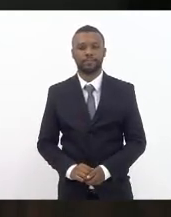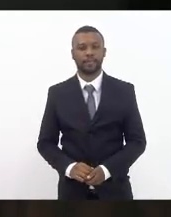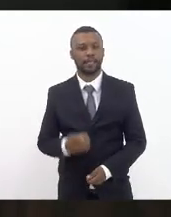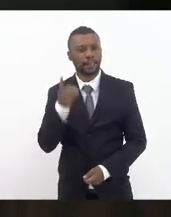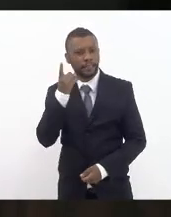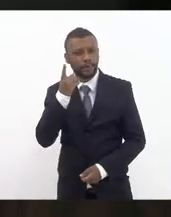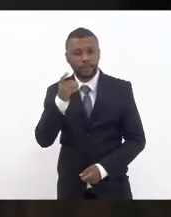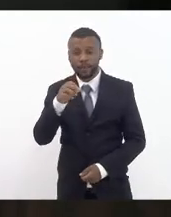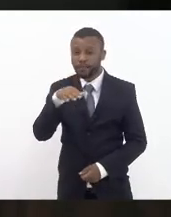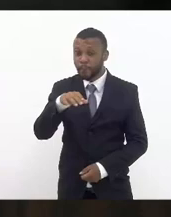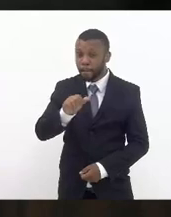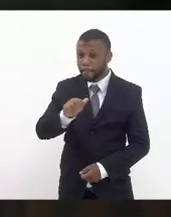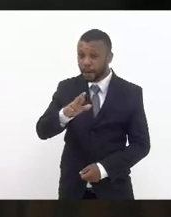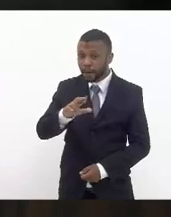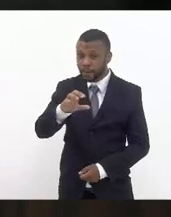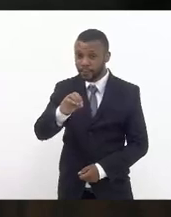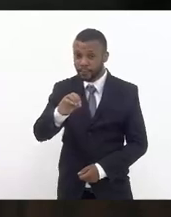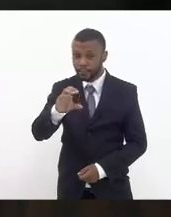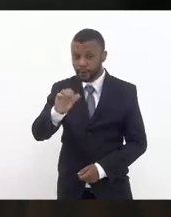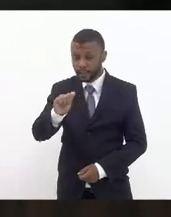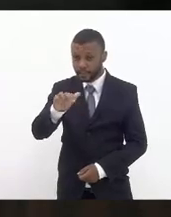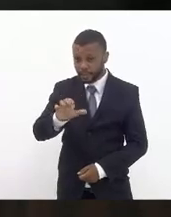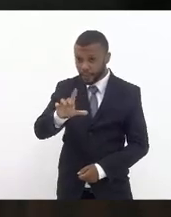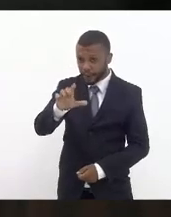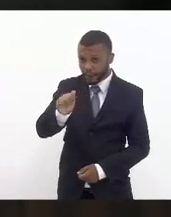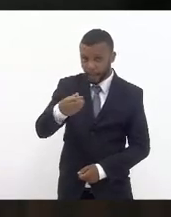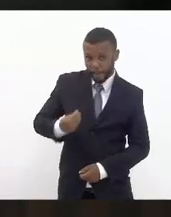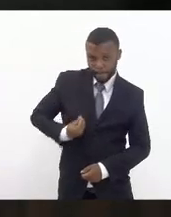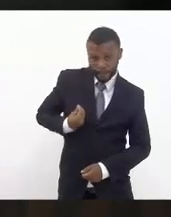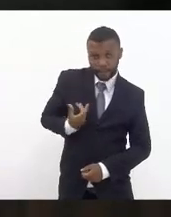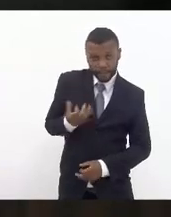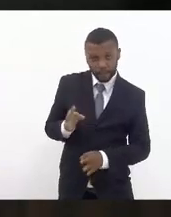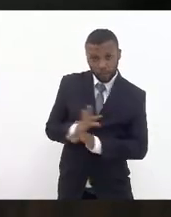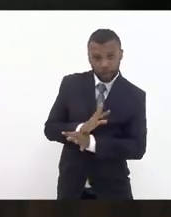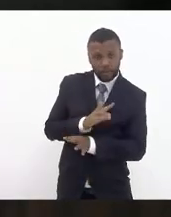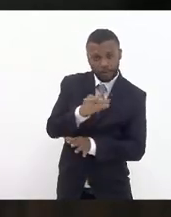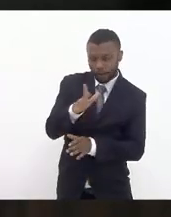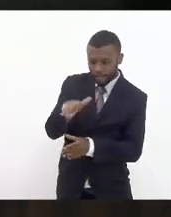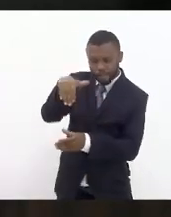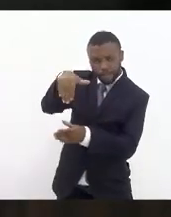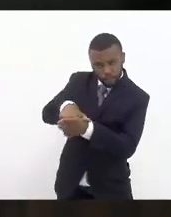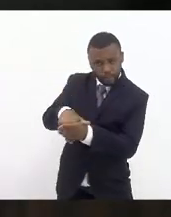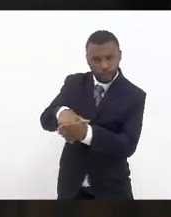Deputado Márcio Canella, presente, vai votar. Deputado Pobel, presente, vai votar.